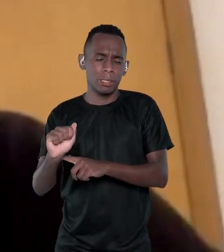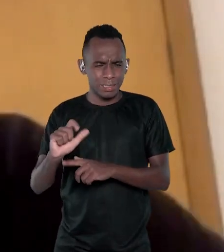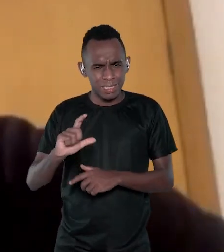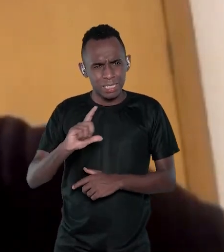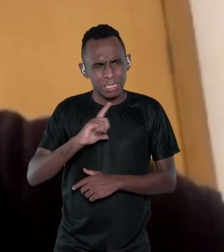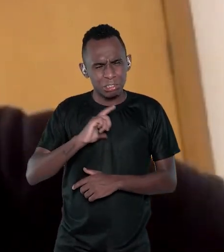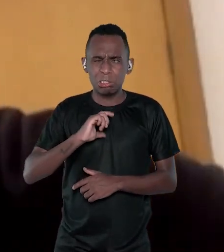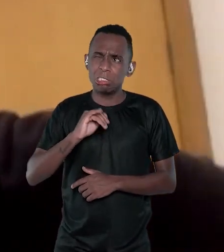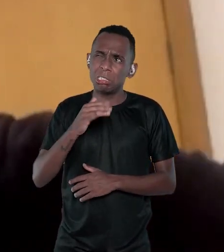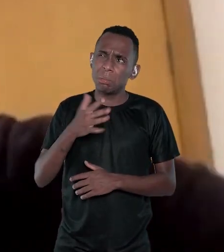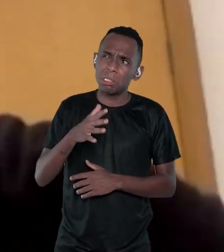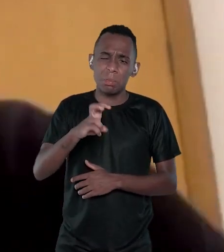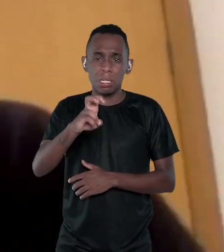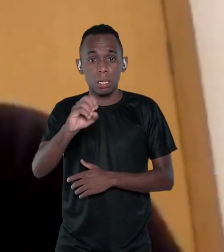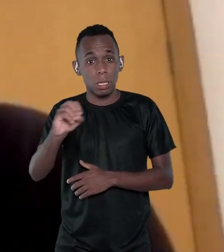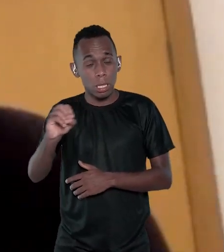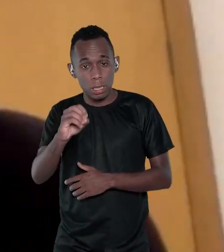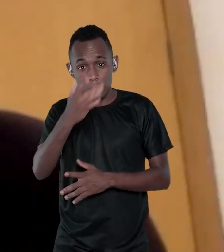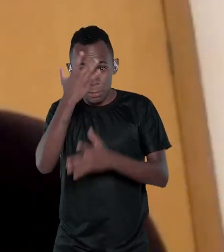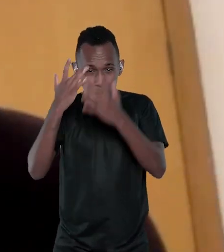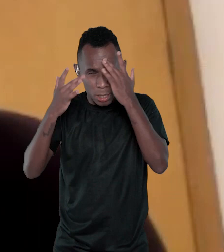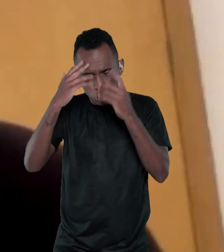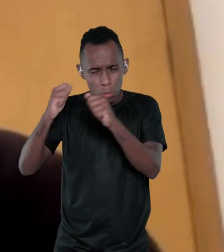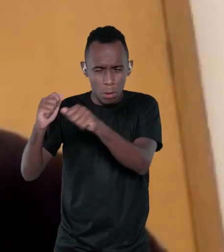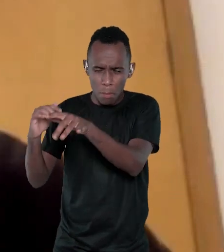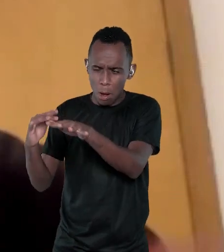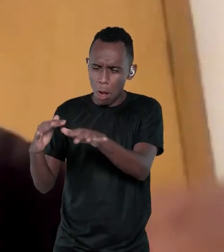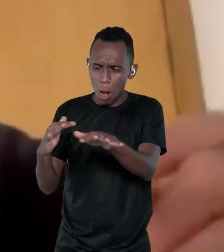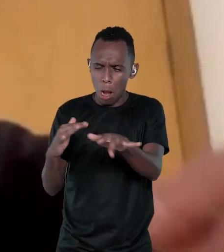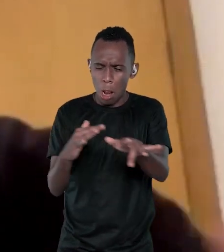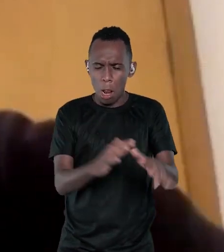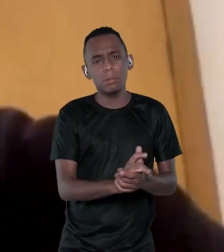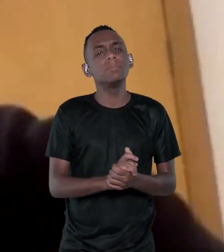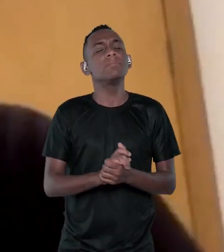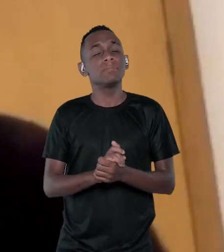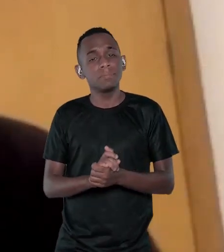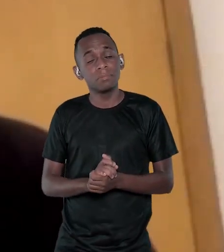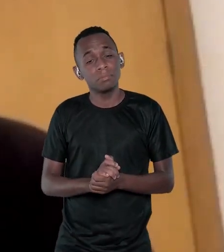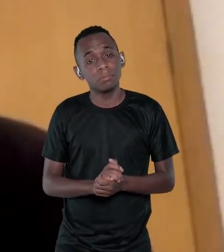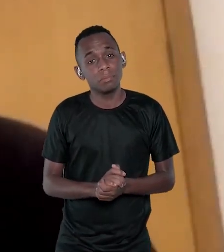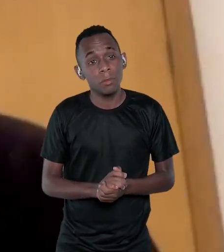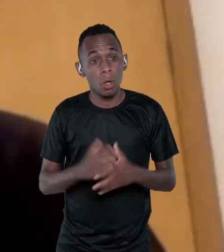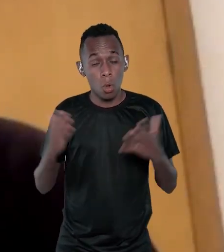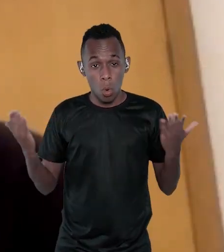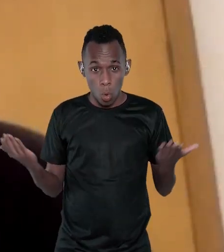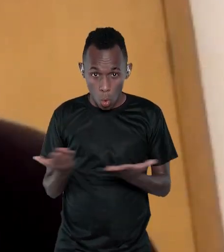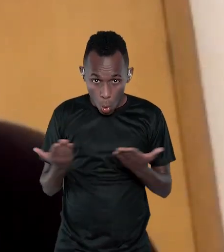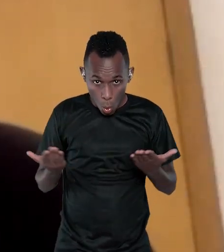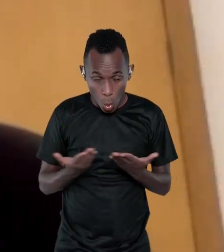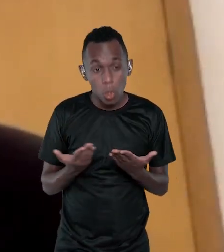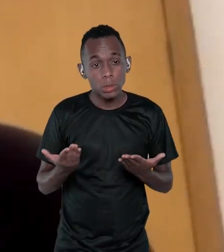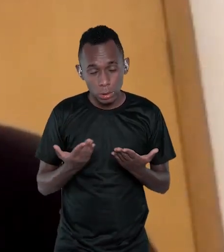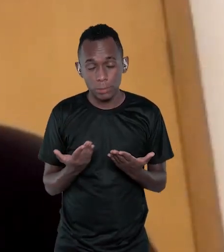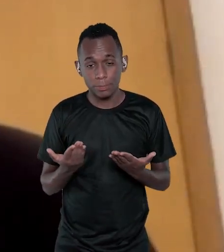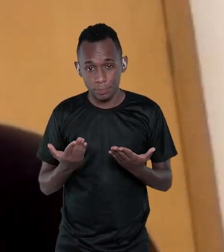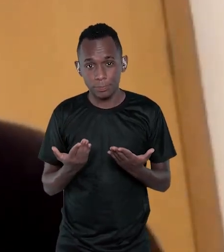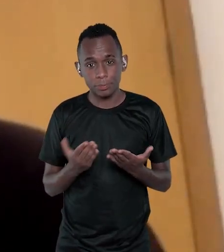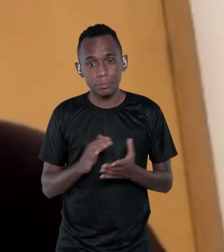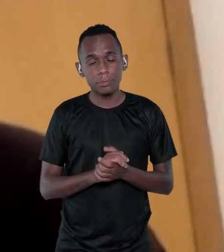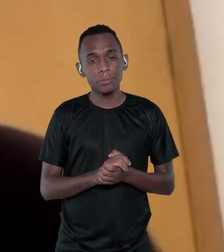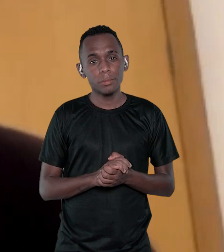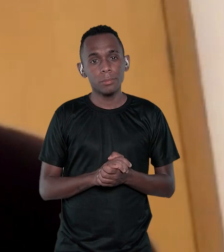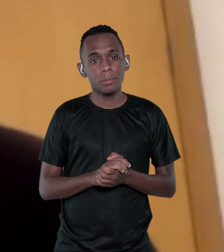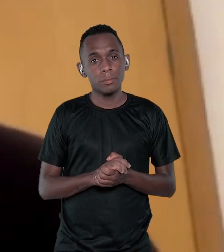tinham 500 pessoas desfilando, ou mais do que isso tudo. Hoje